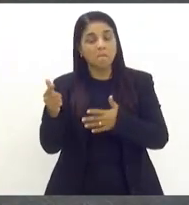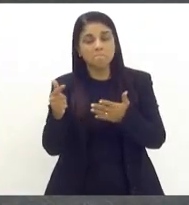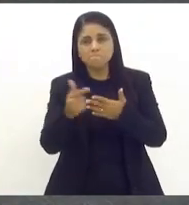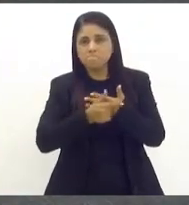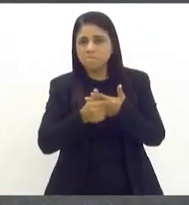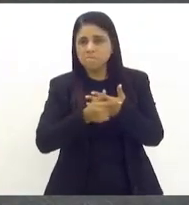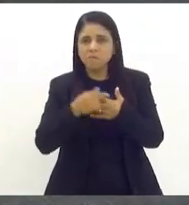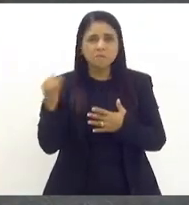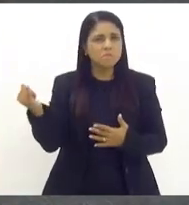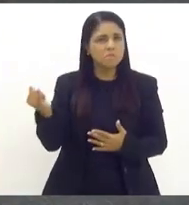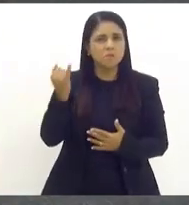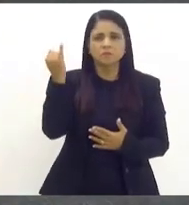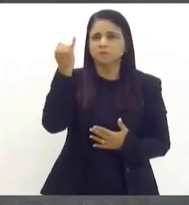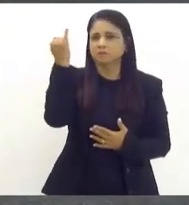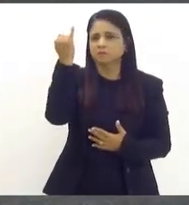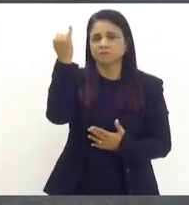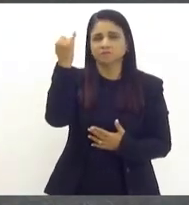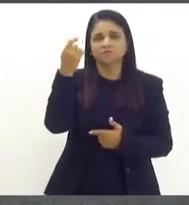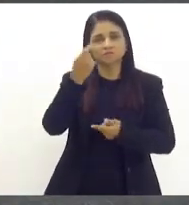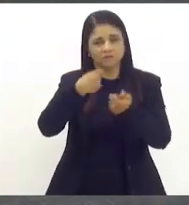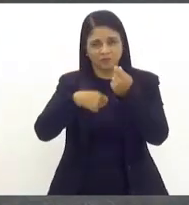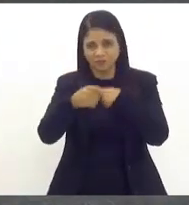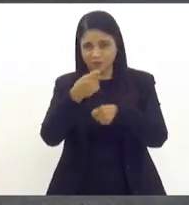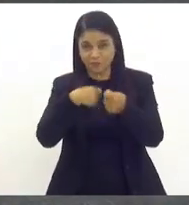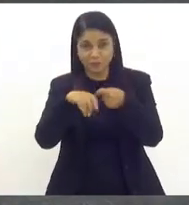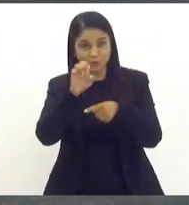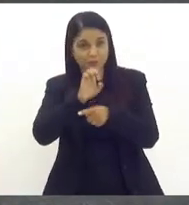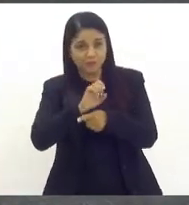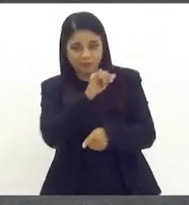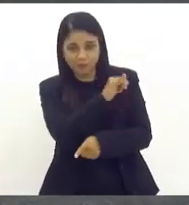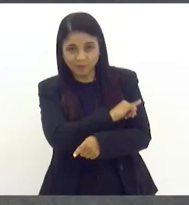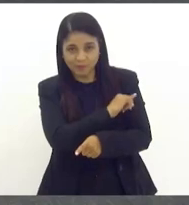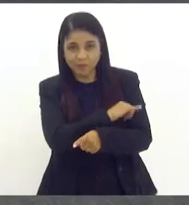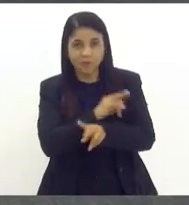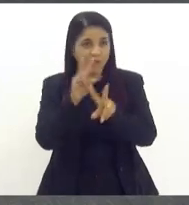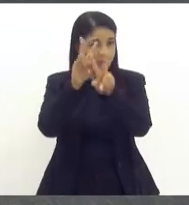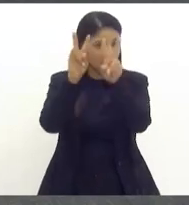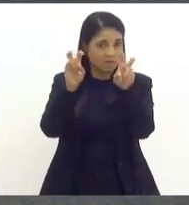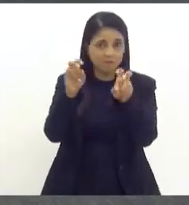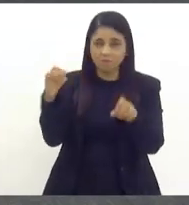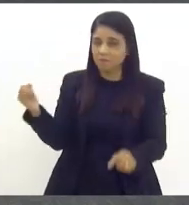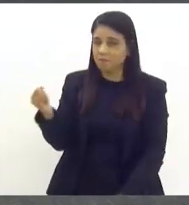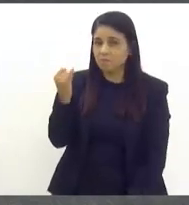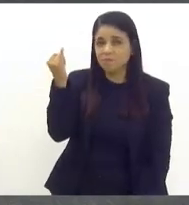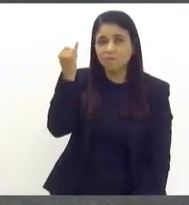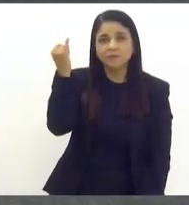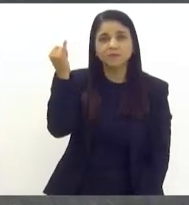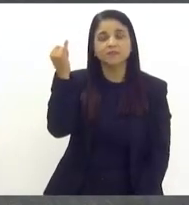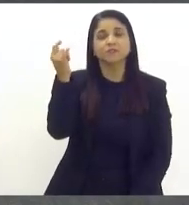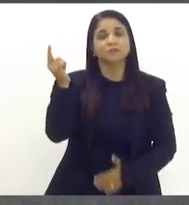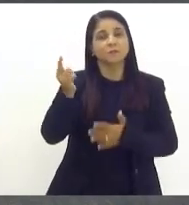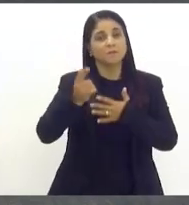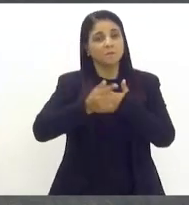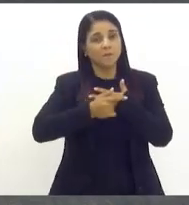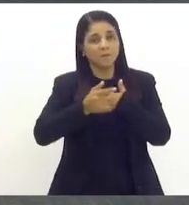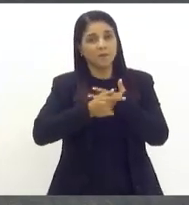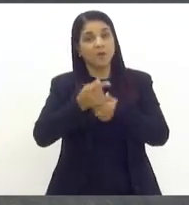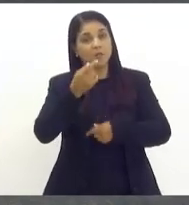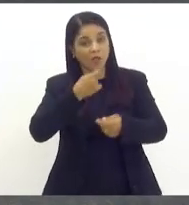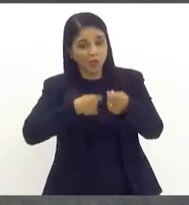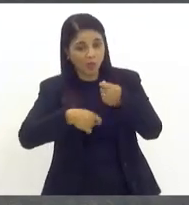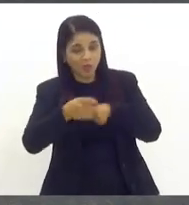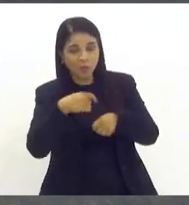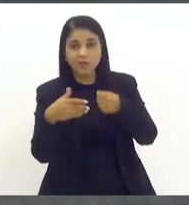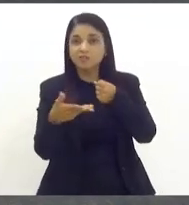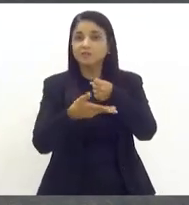e sobretudo aqui né com esse tema também tem um papel importante na economia de